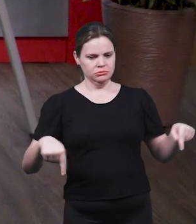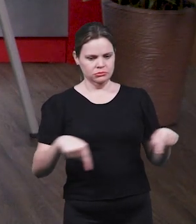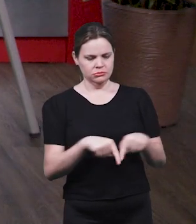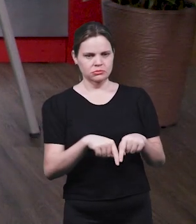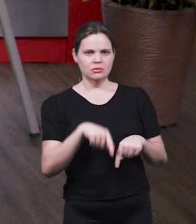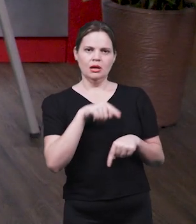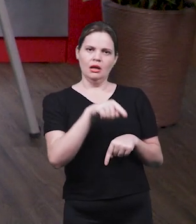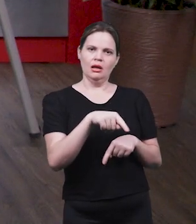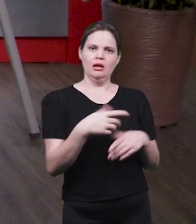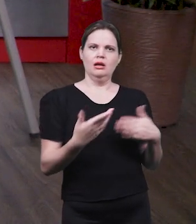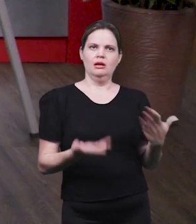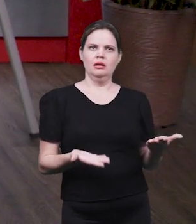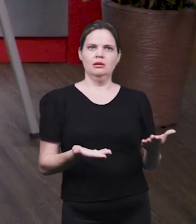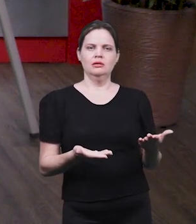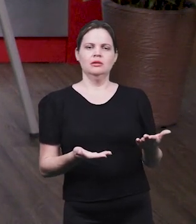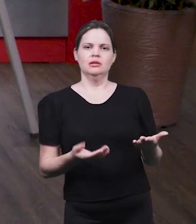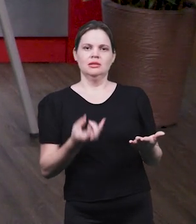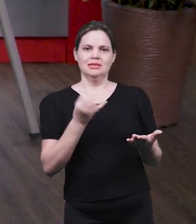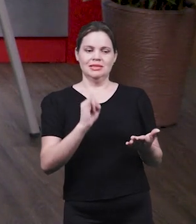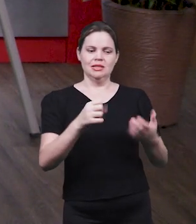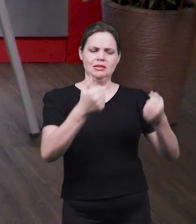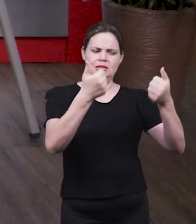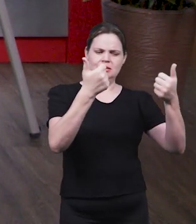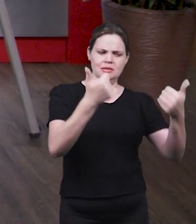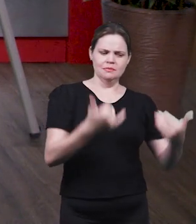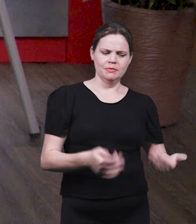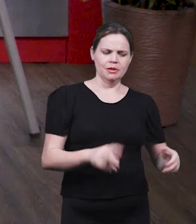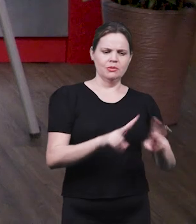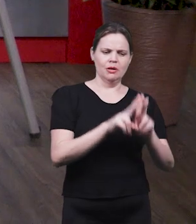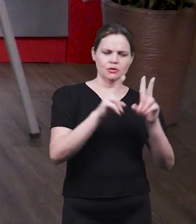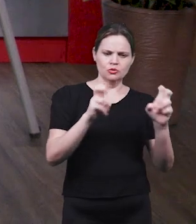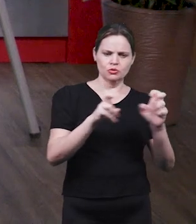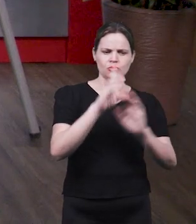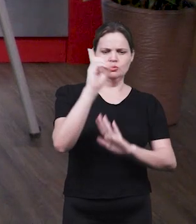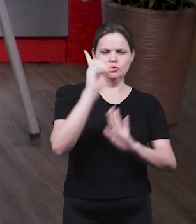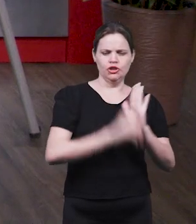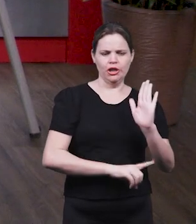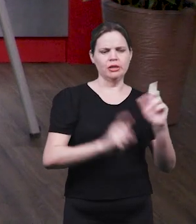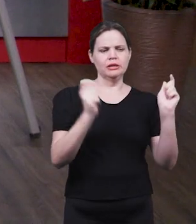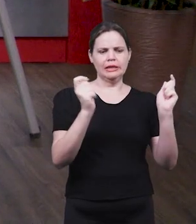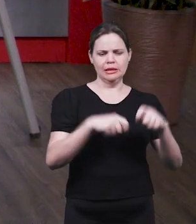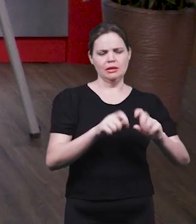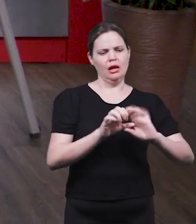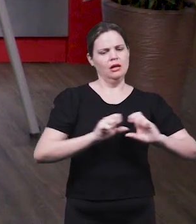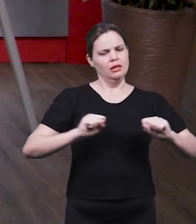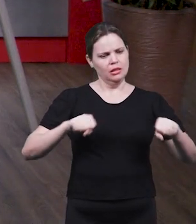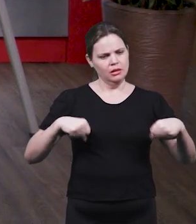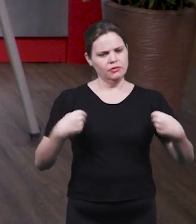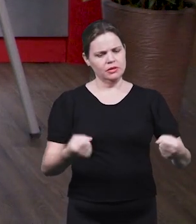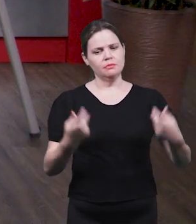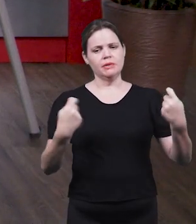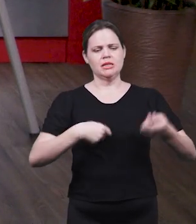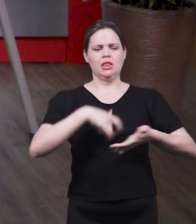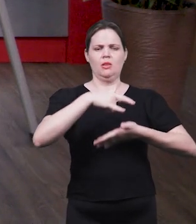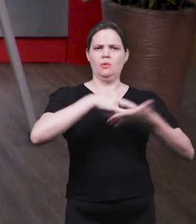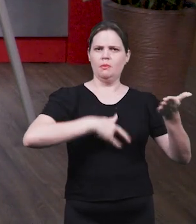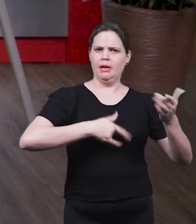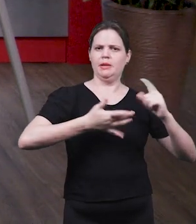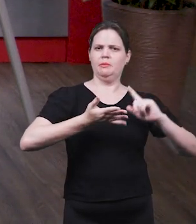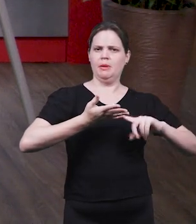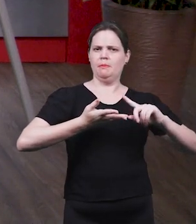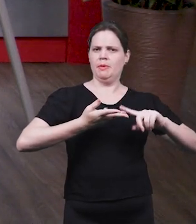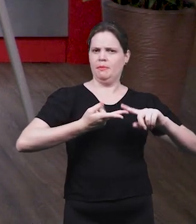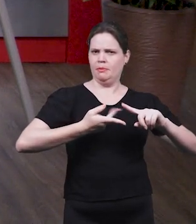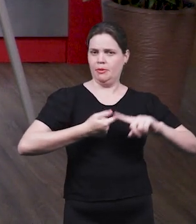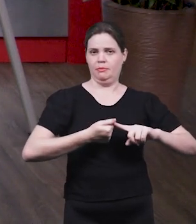respeitados os direitos ao contraditório, à ampla defesa, apresentar documentos, que é uma situação,